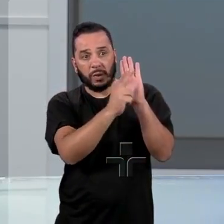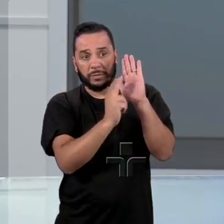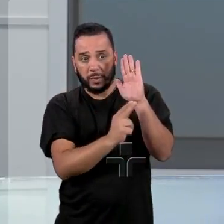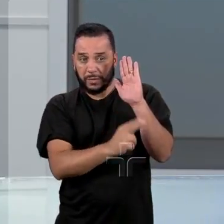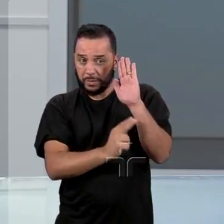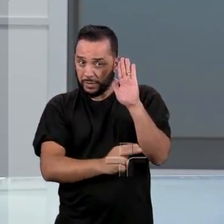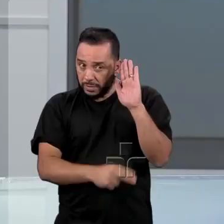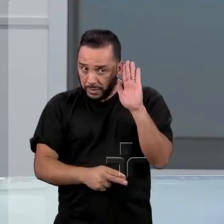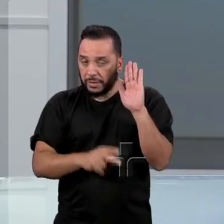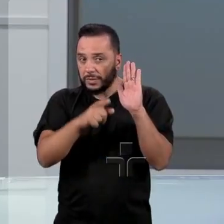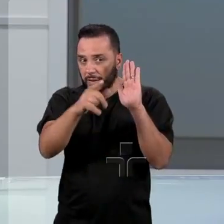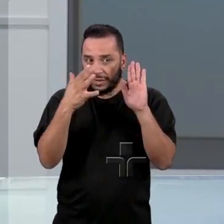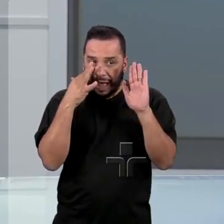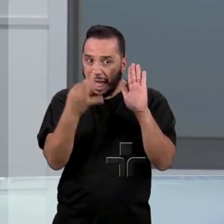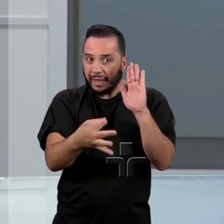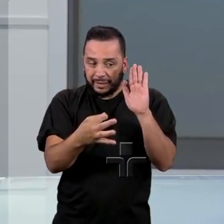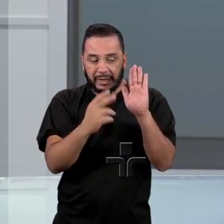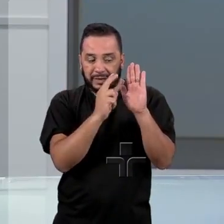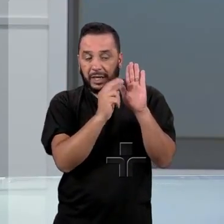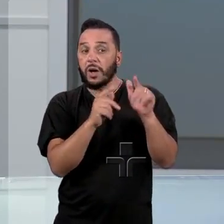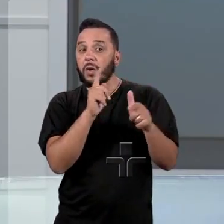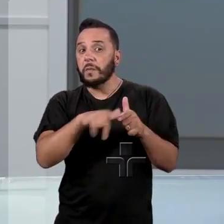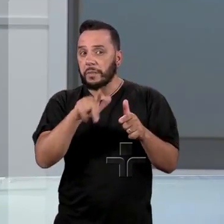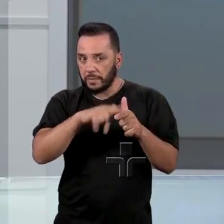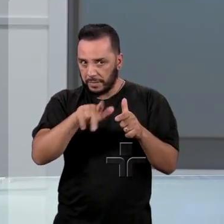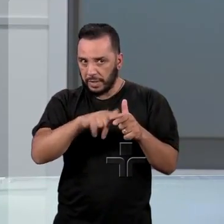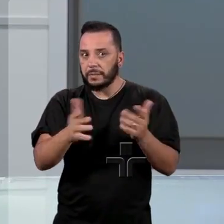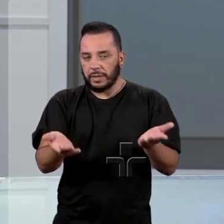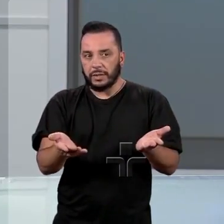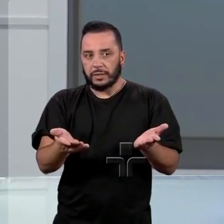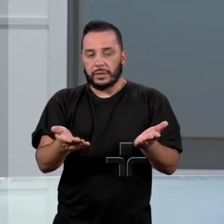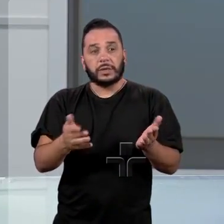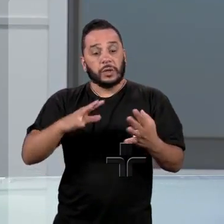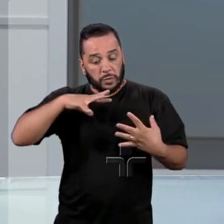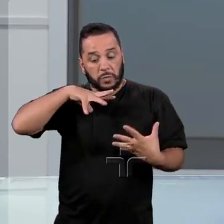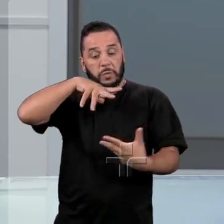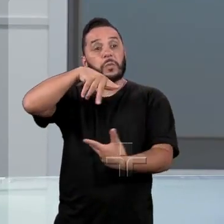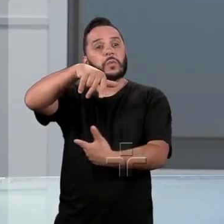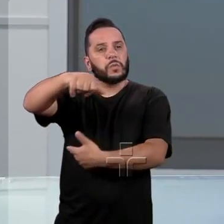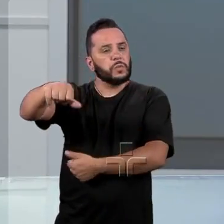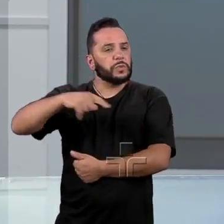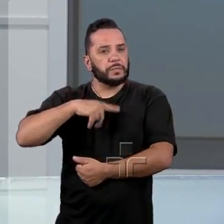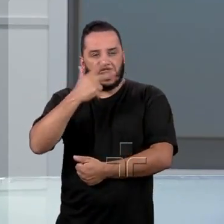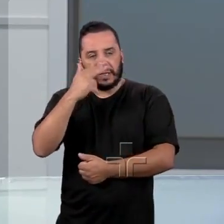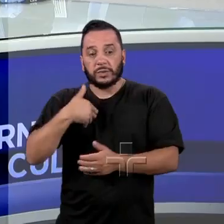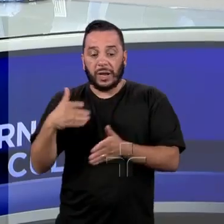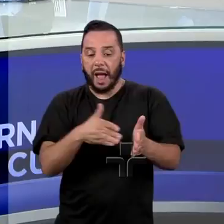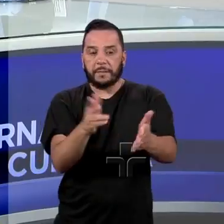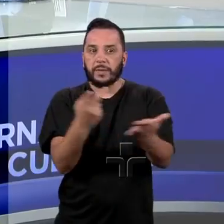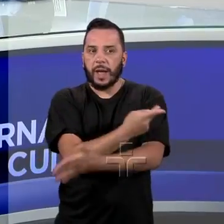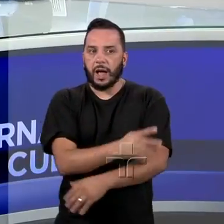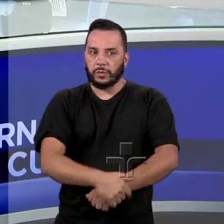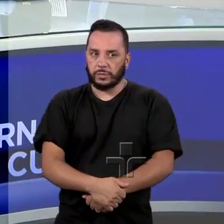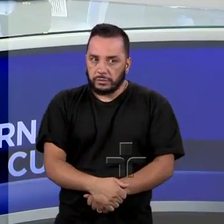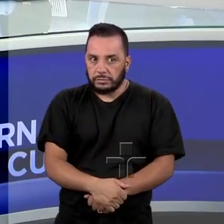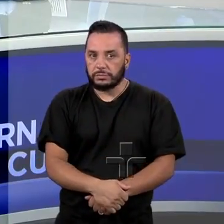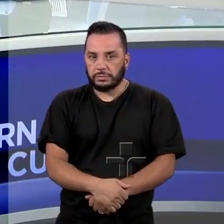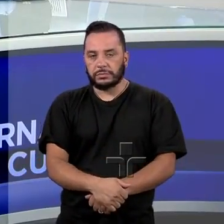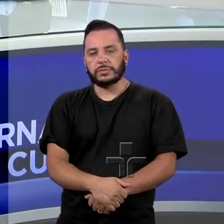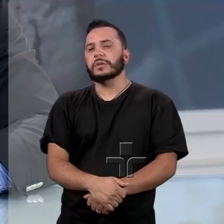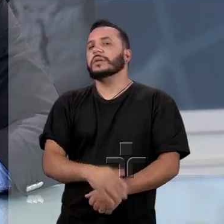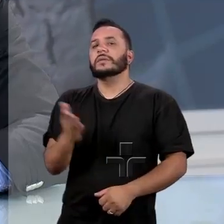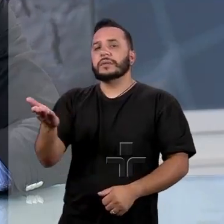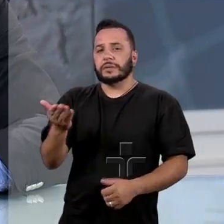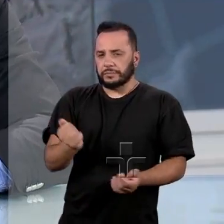alerta, portanto, para esse grave sinal de que o mundo está entrando por uma via complicada. José Vicente, essa é a